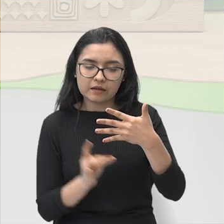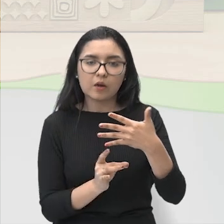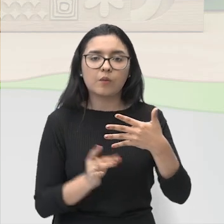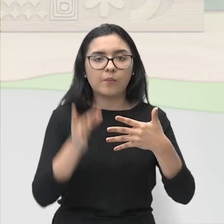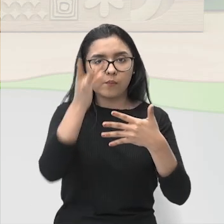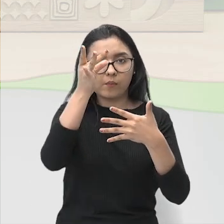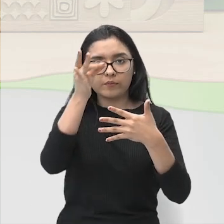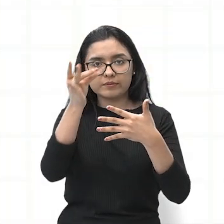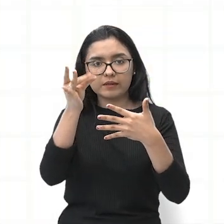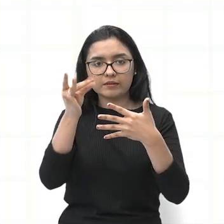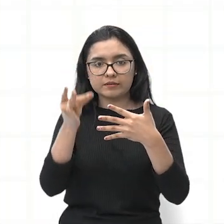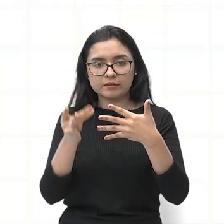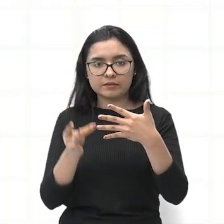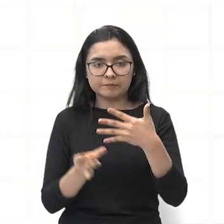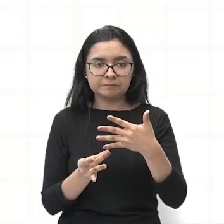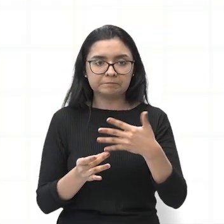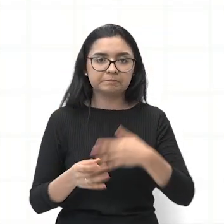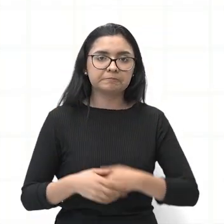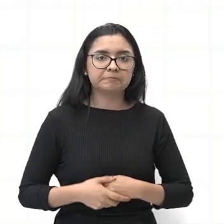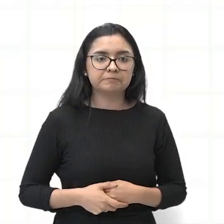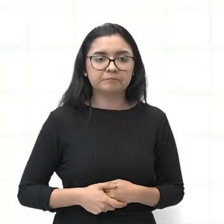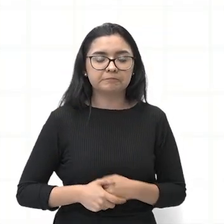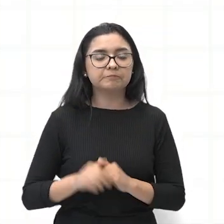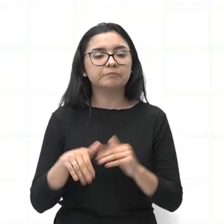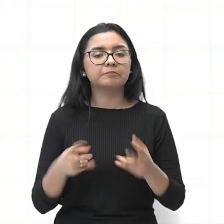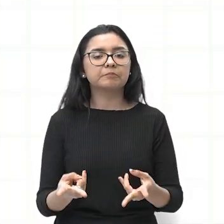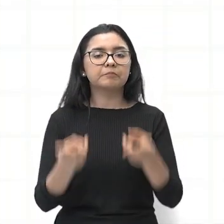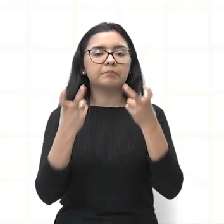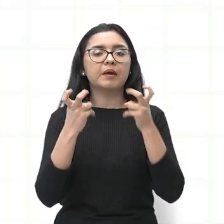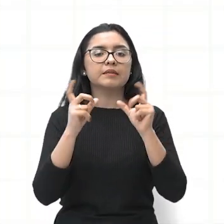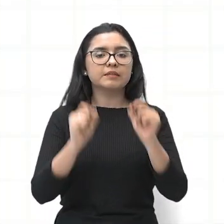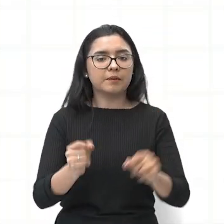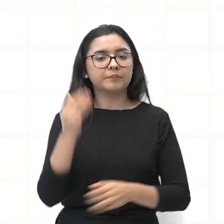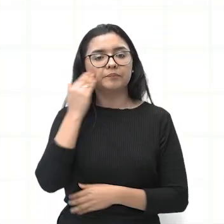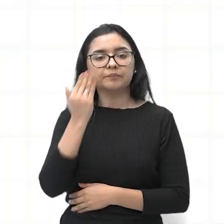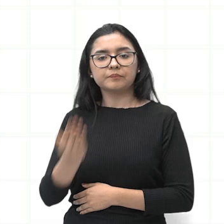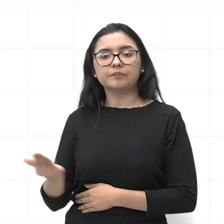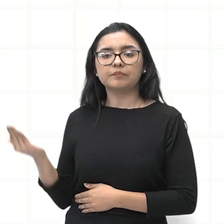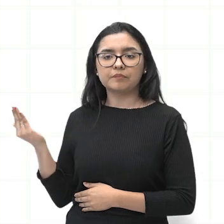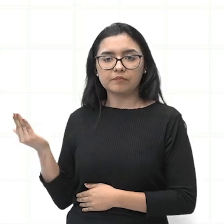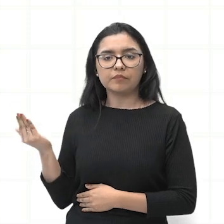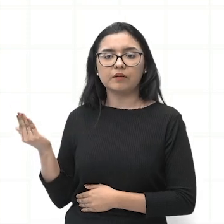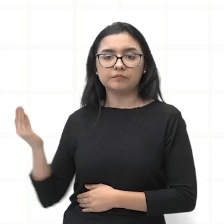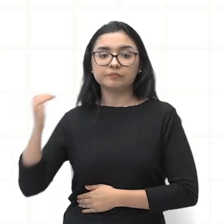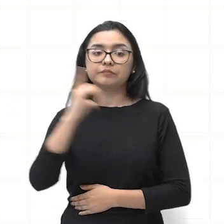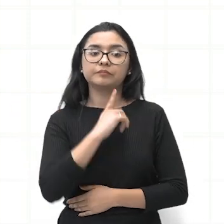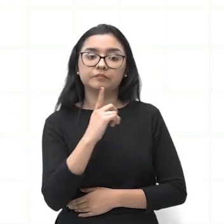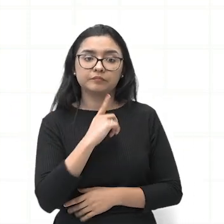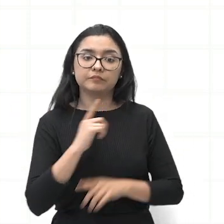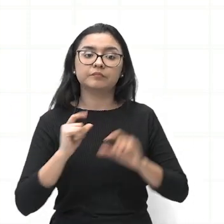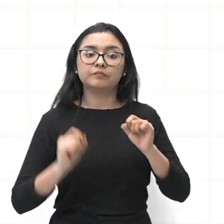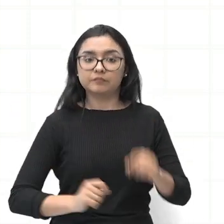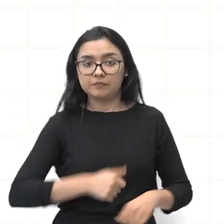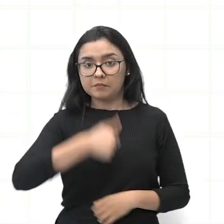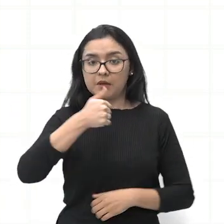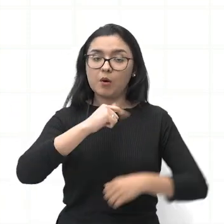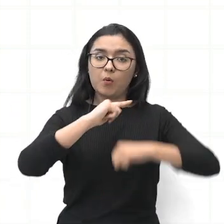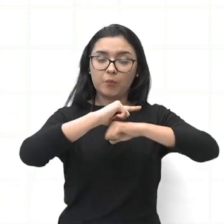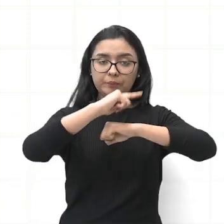forma mais próxima. Observem aí, nós temos o